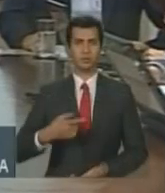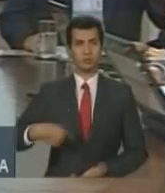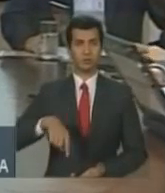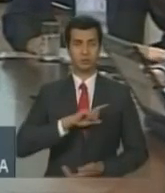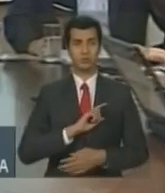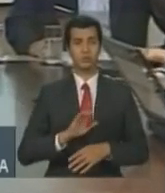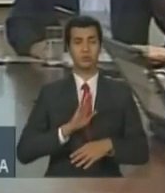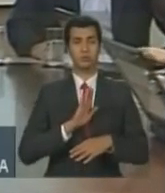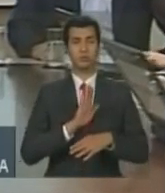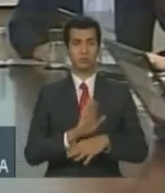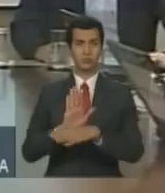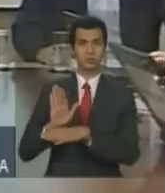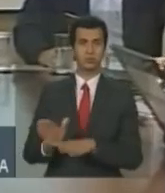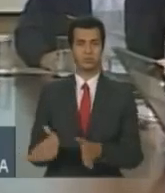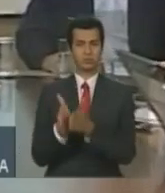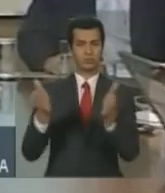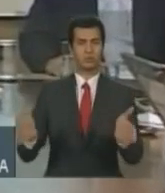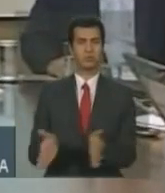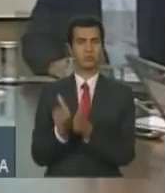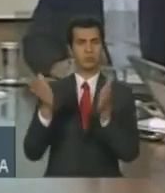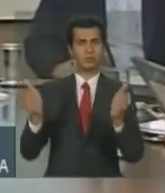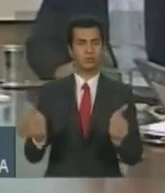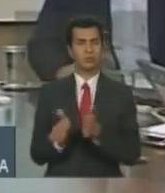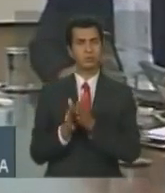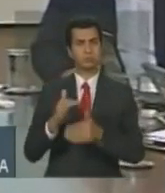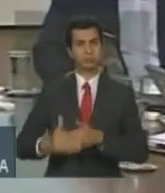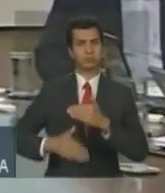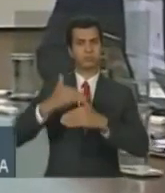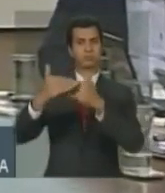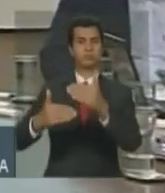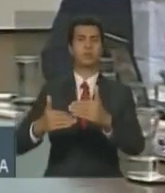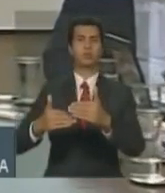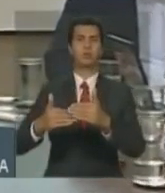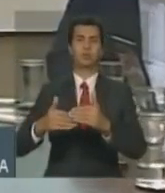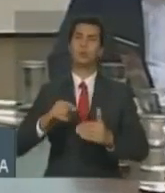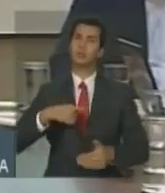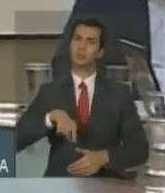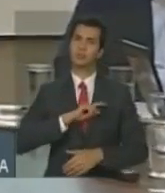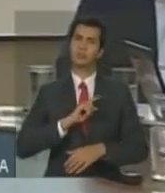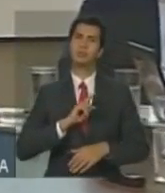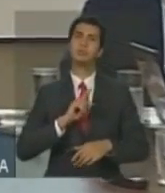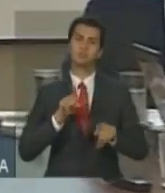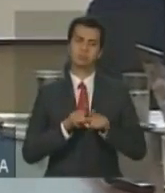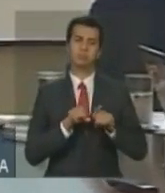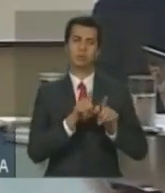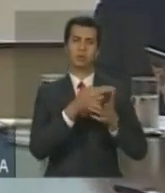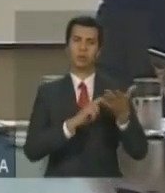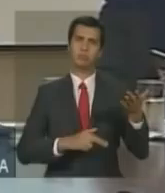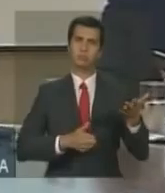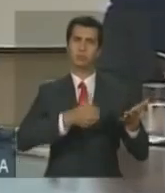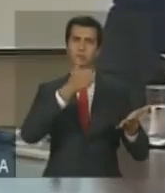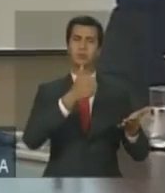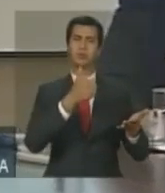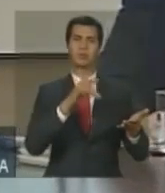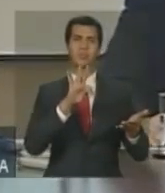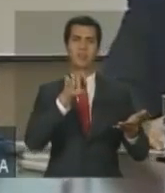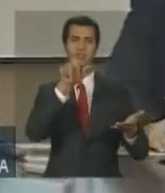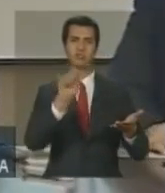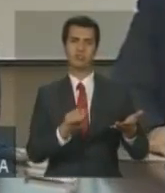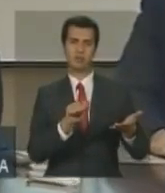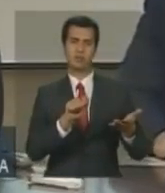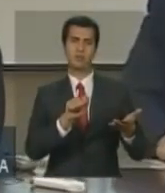2005 até hoje. A que se deve essa desaceleração no ritmo de crescimento? À medida que a gente vai reduzindo desigualdades, cada vez é